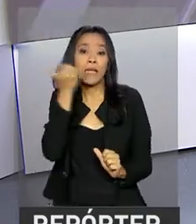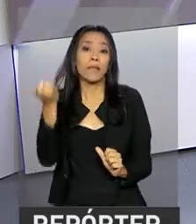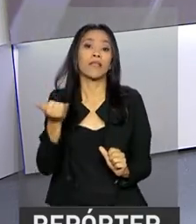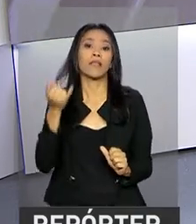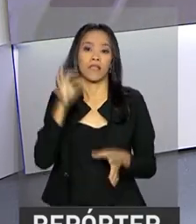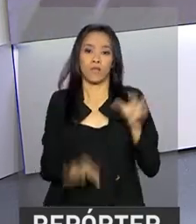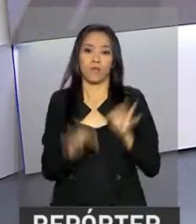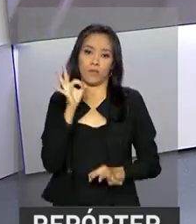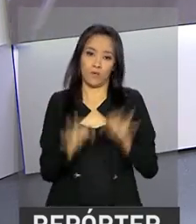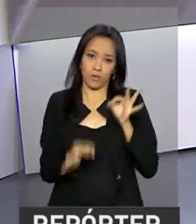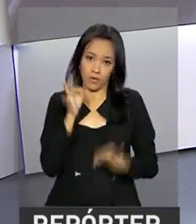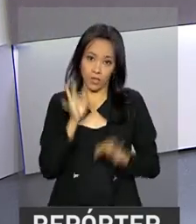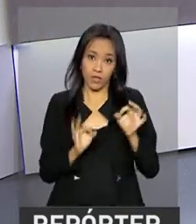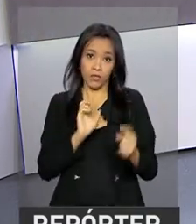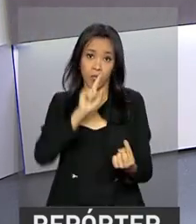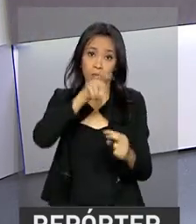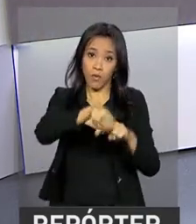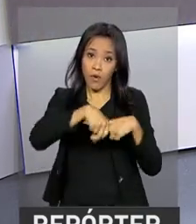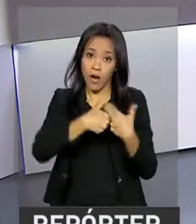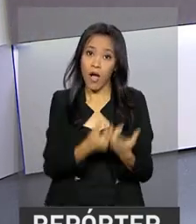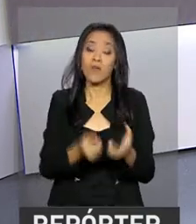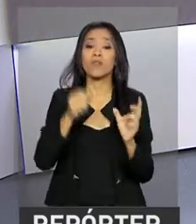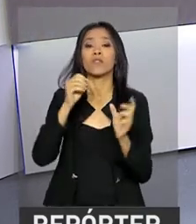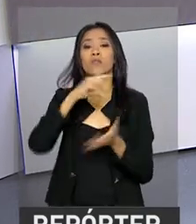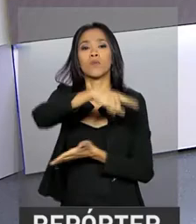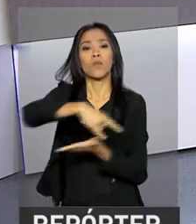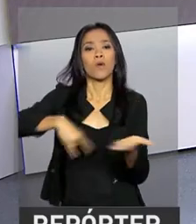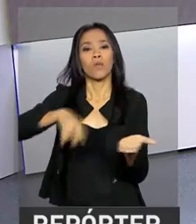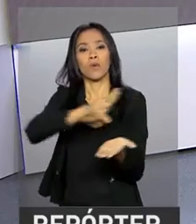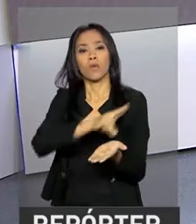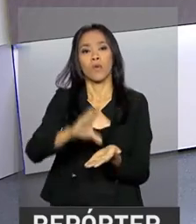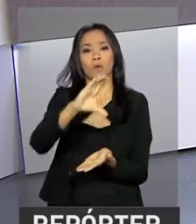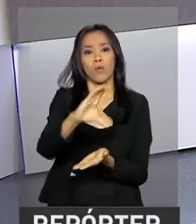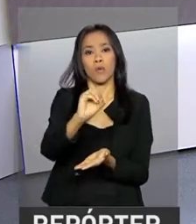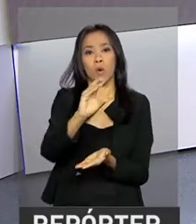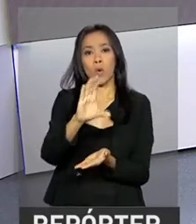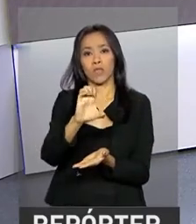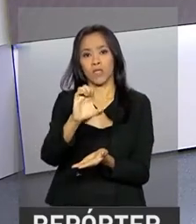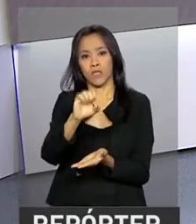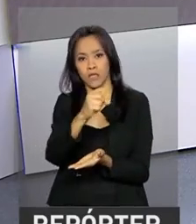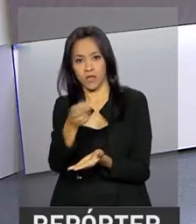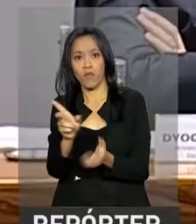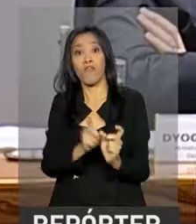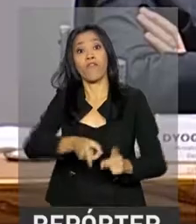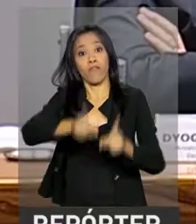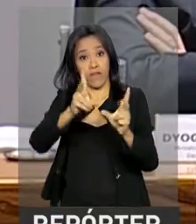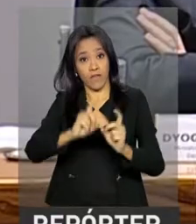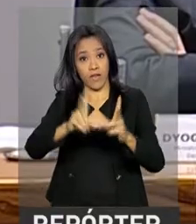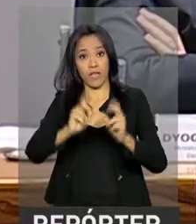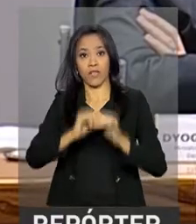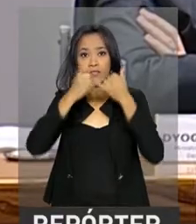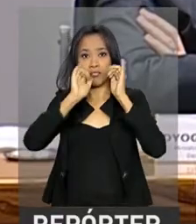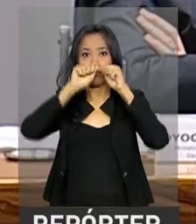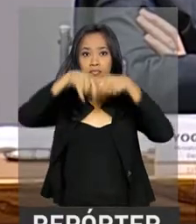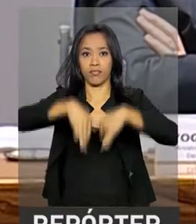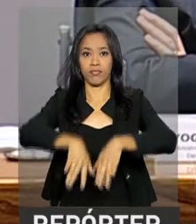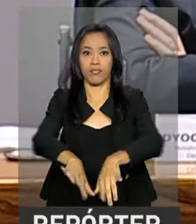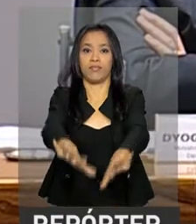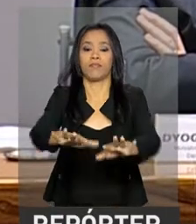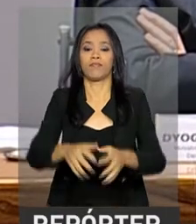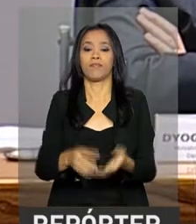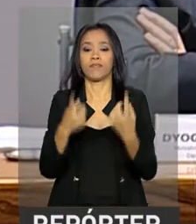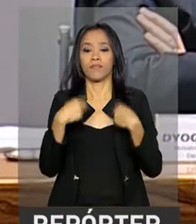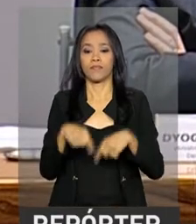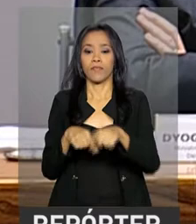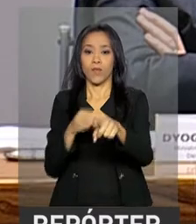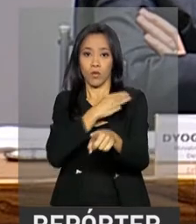decisões judiciais relativas a concessões de hidrelétricas. Os ministros da Fazenda e